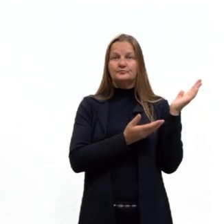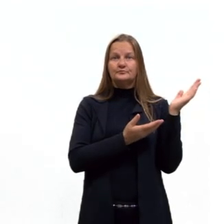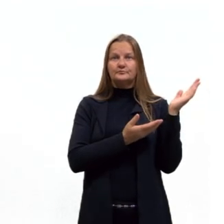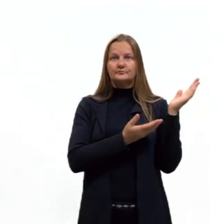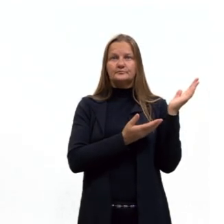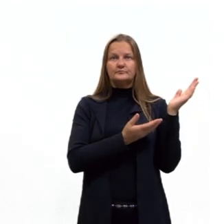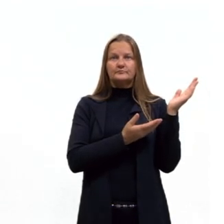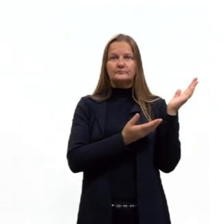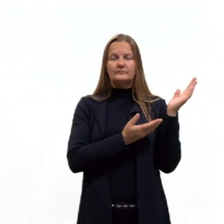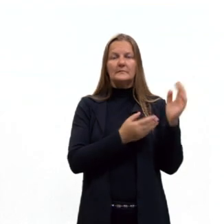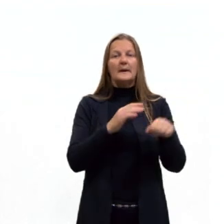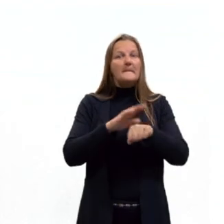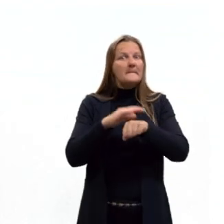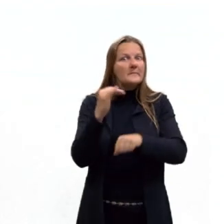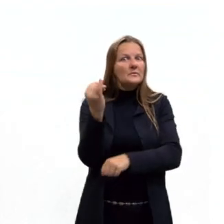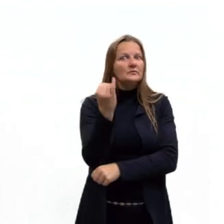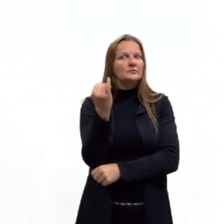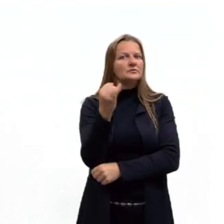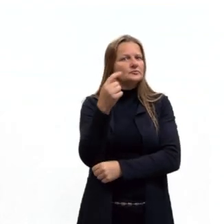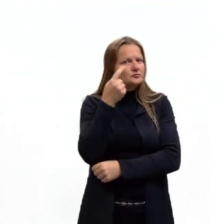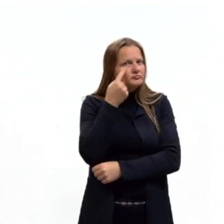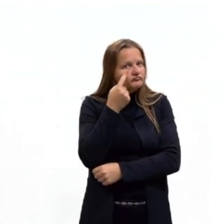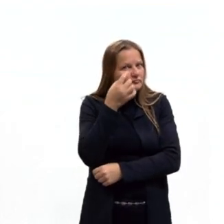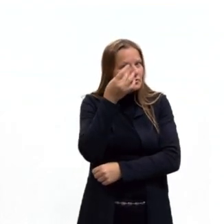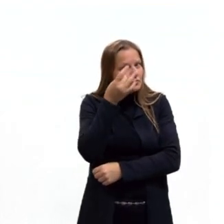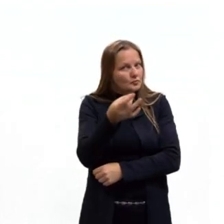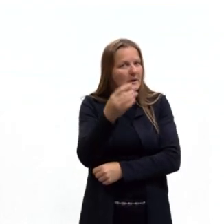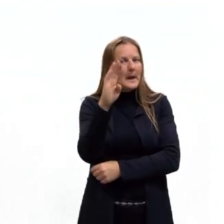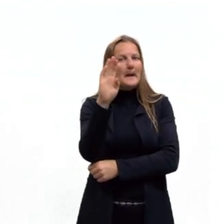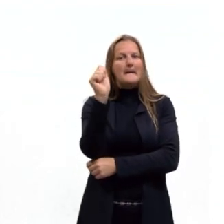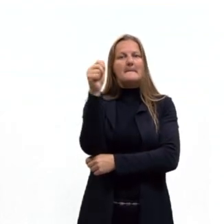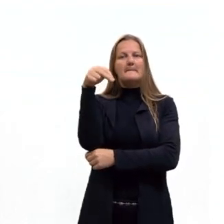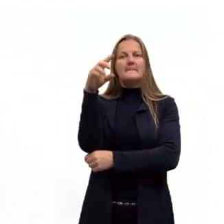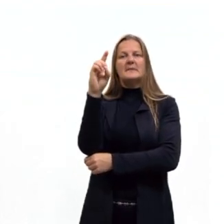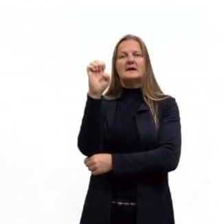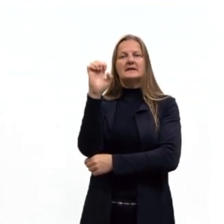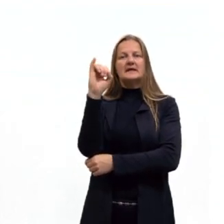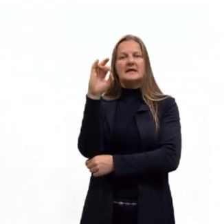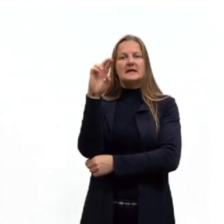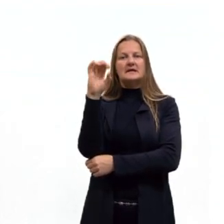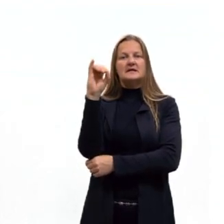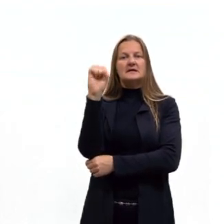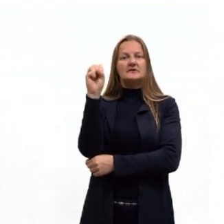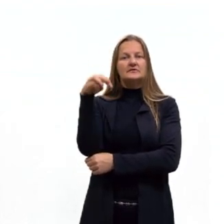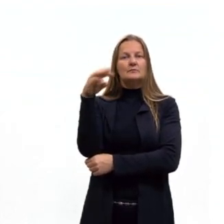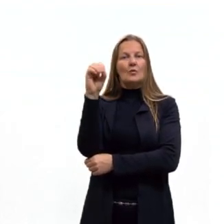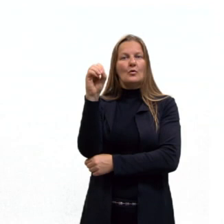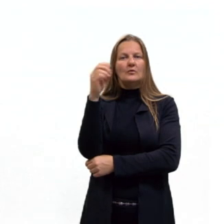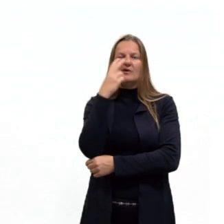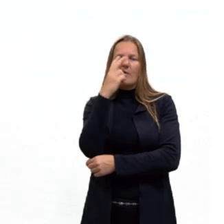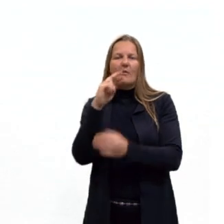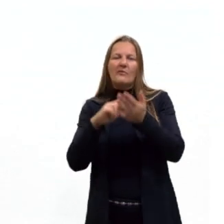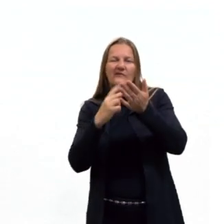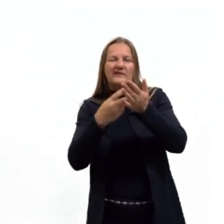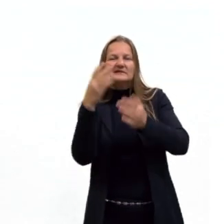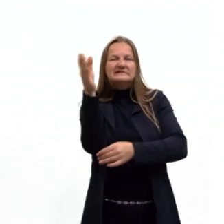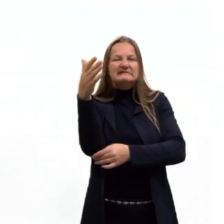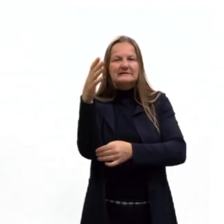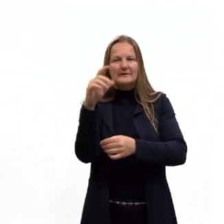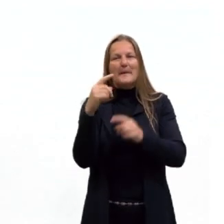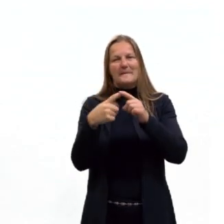principal bandeirismo né os bandeirantes então que foi esse movimento expansionista desenvolvido então principalmente por São